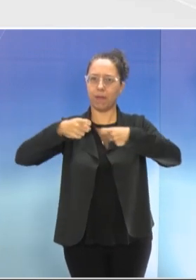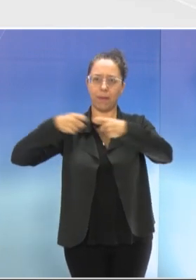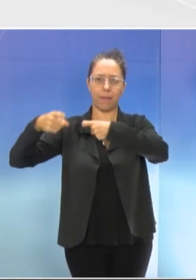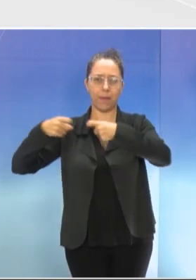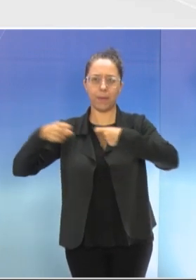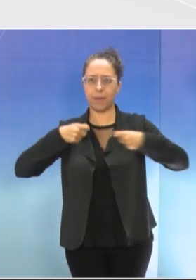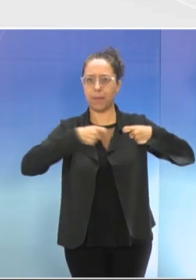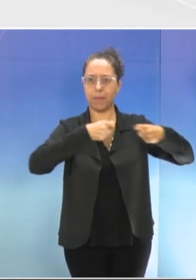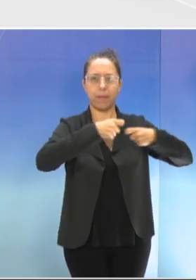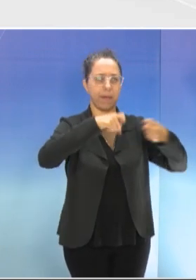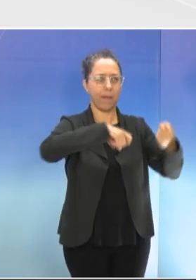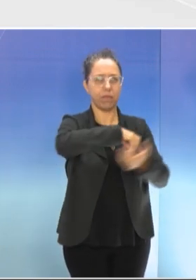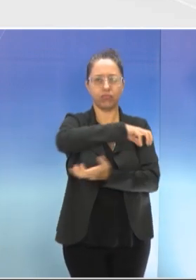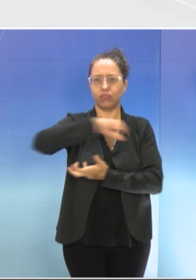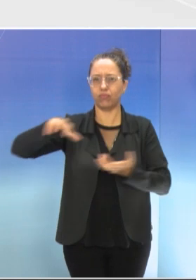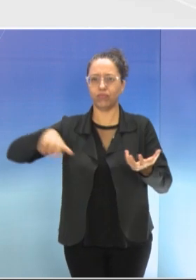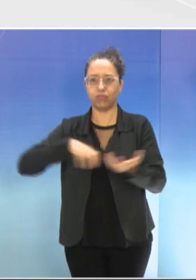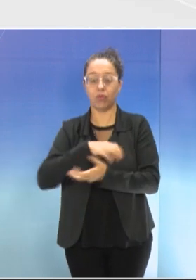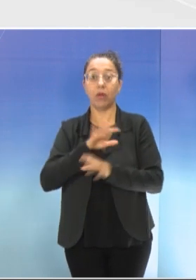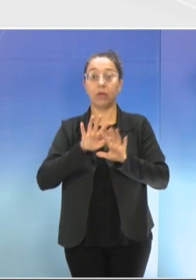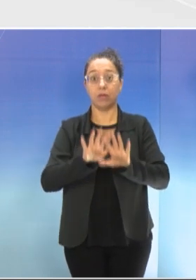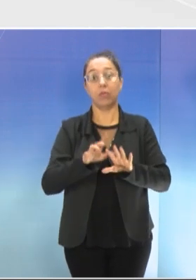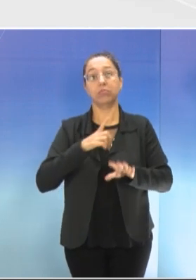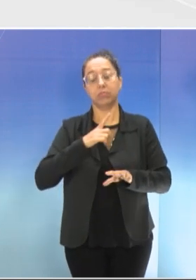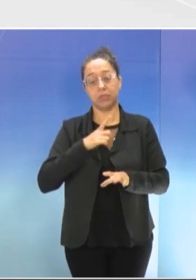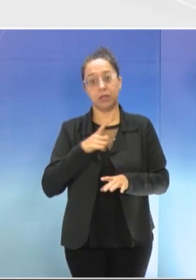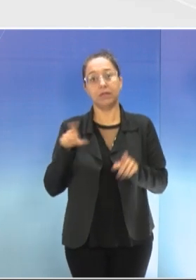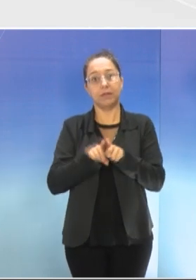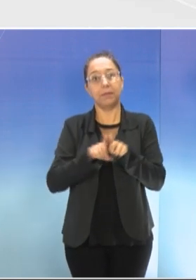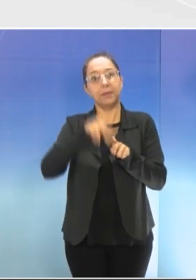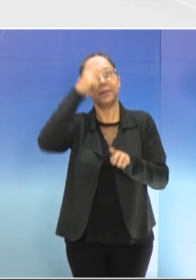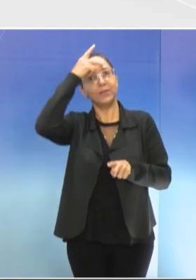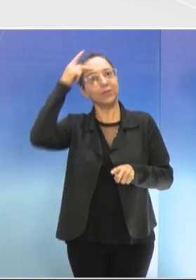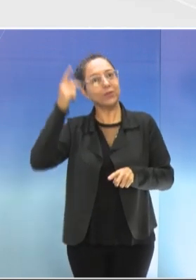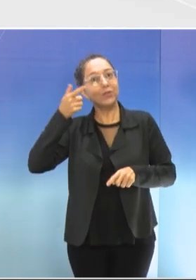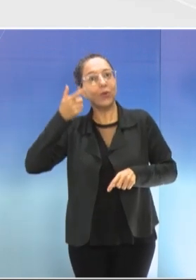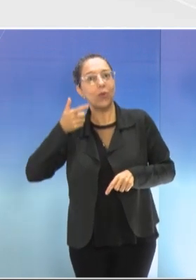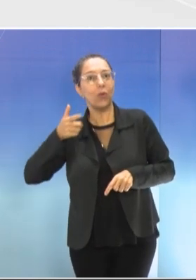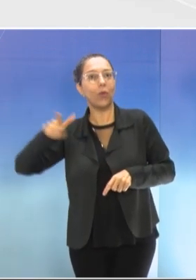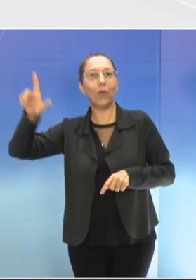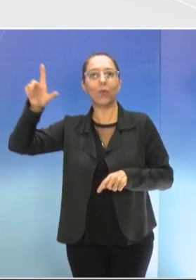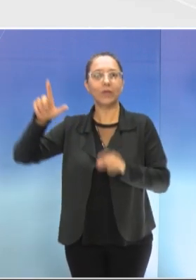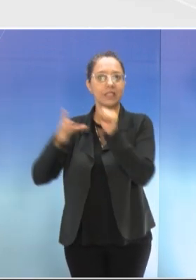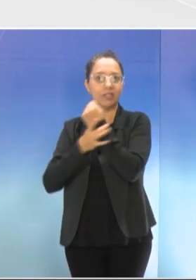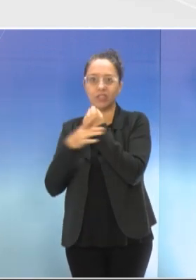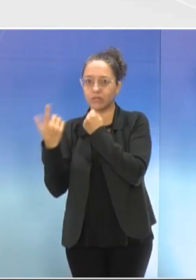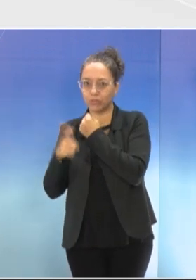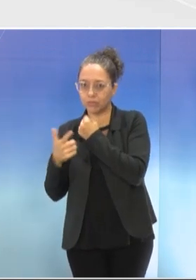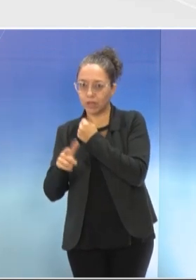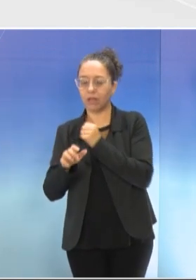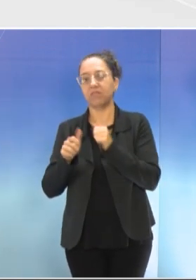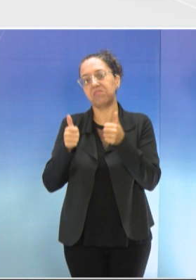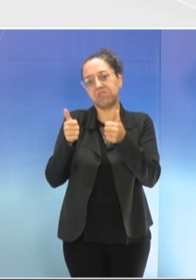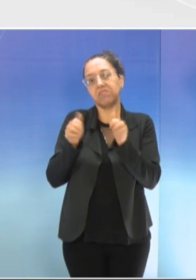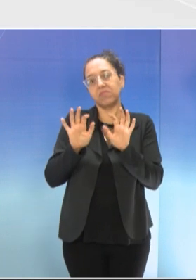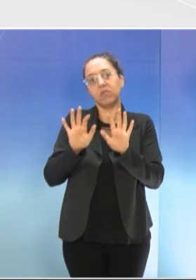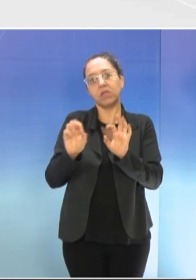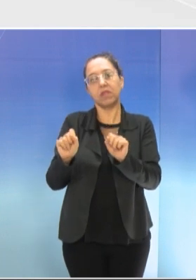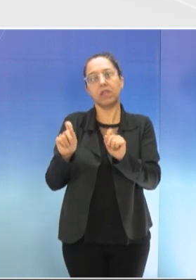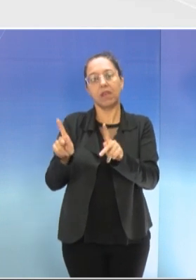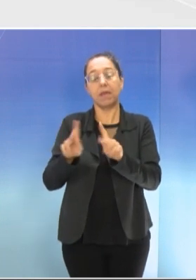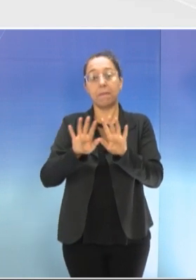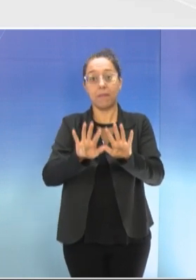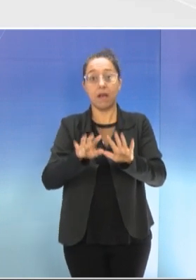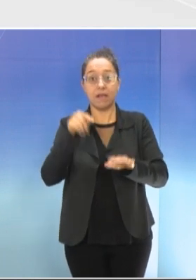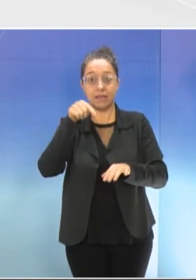válido também para o tempo durante o qual os homens vivem sem outra segurança. Senão, a que